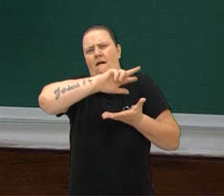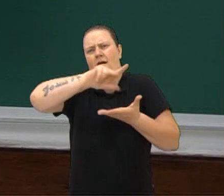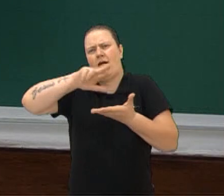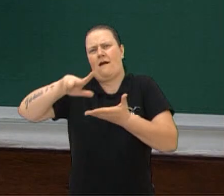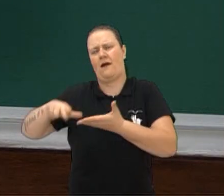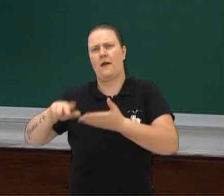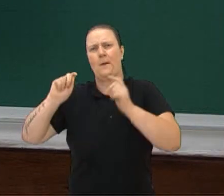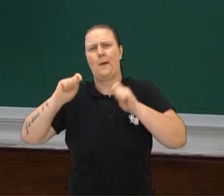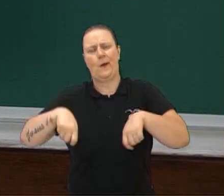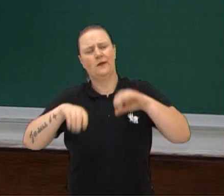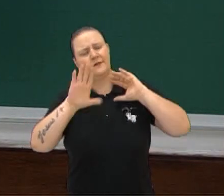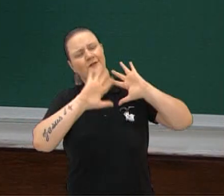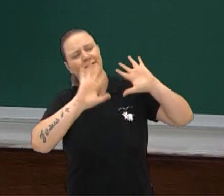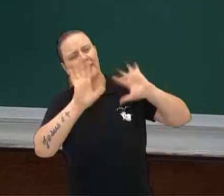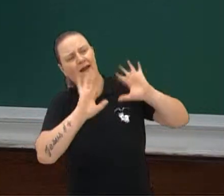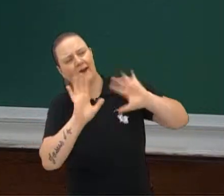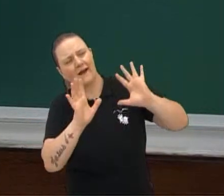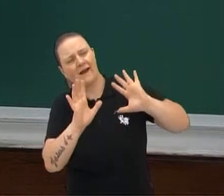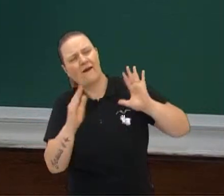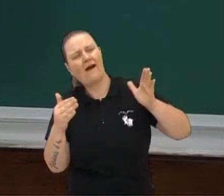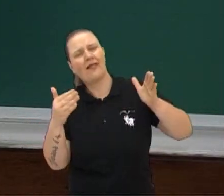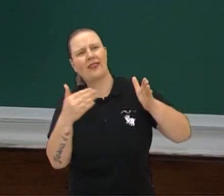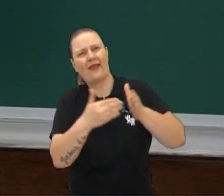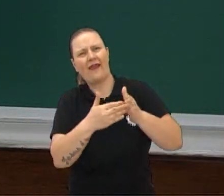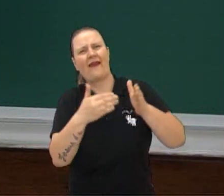se despedir de alguém.